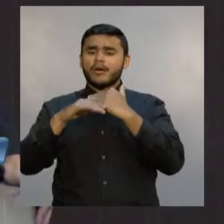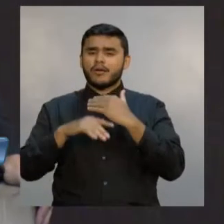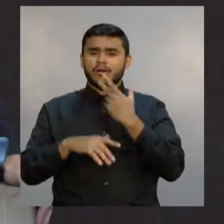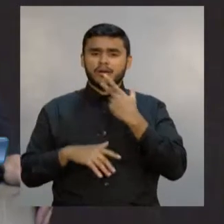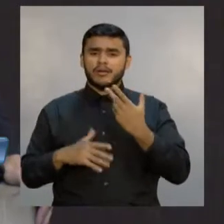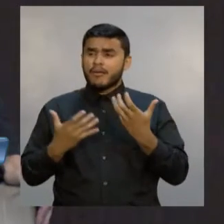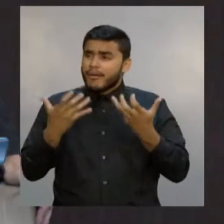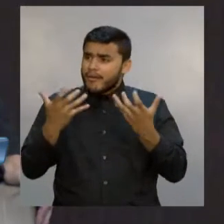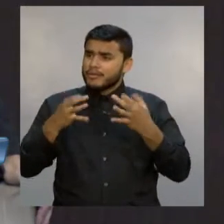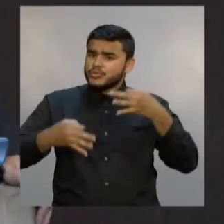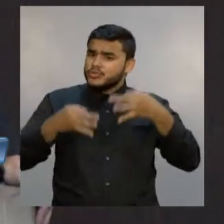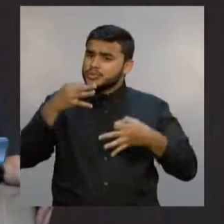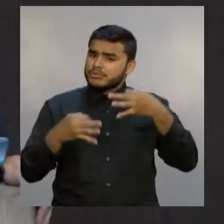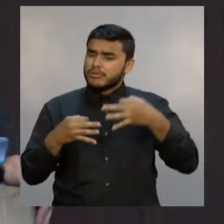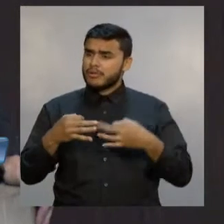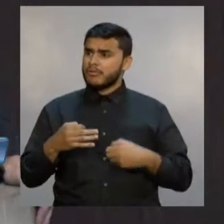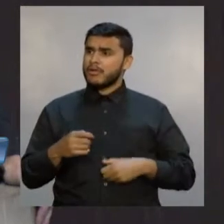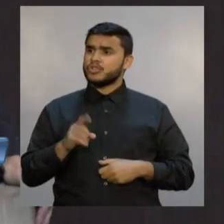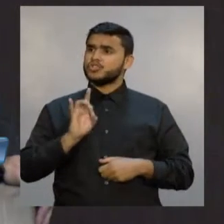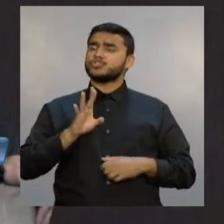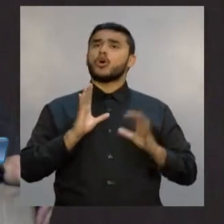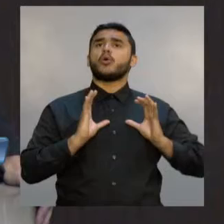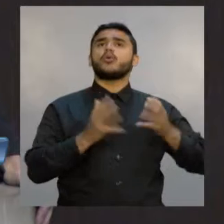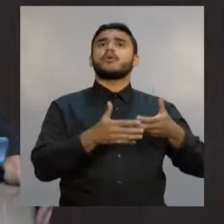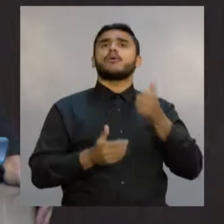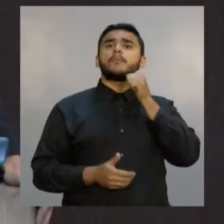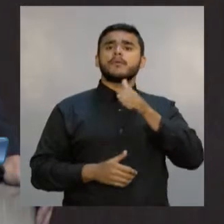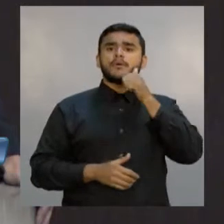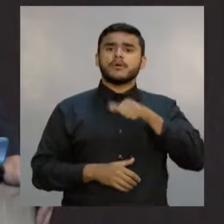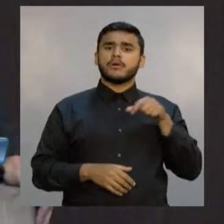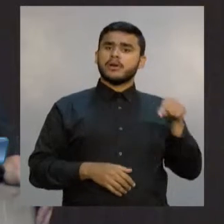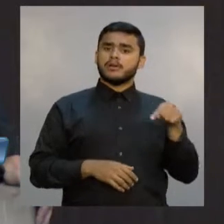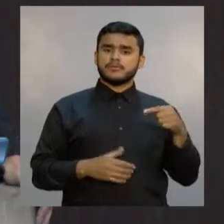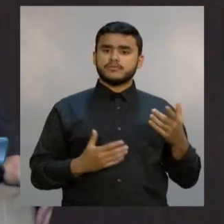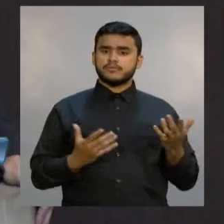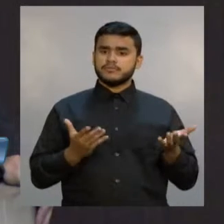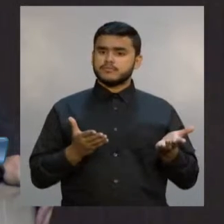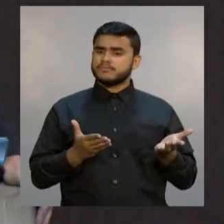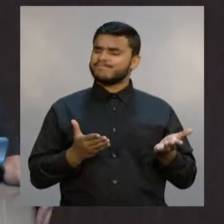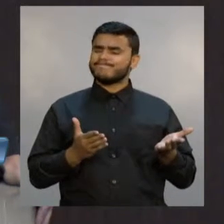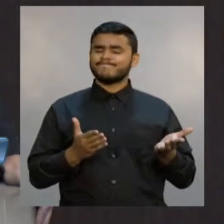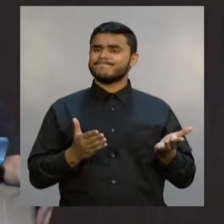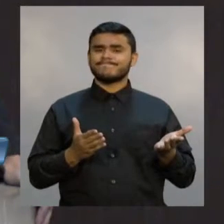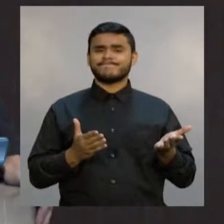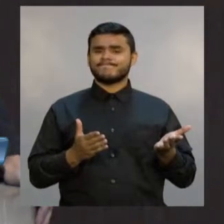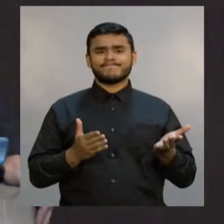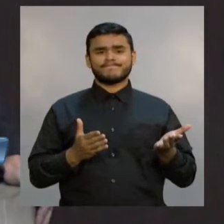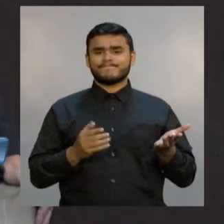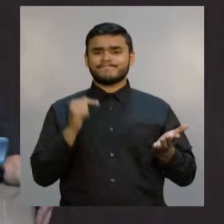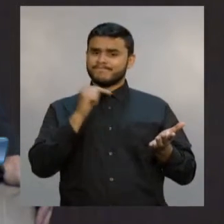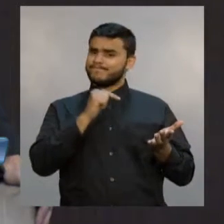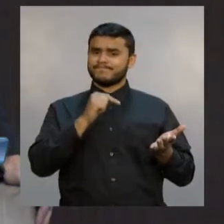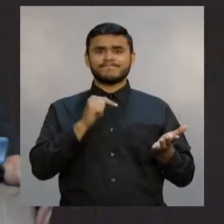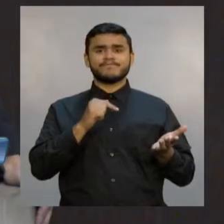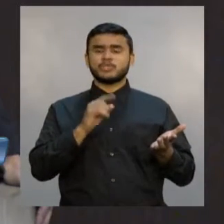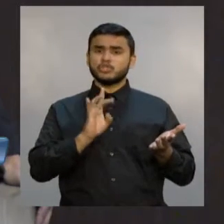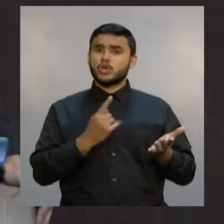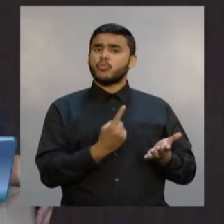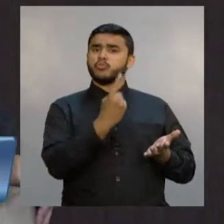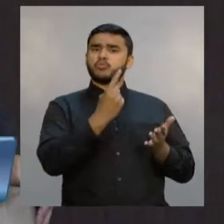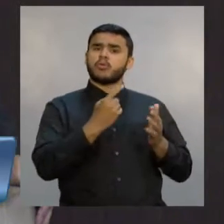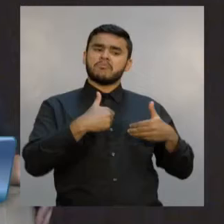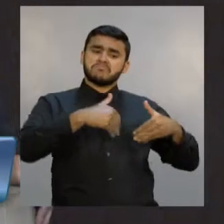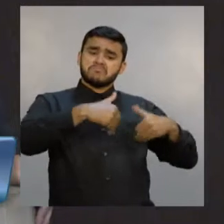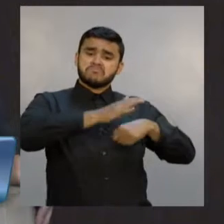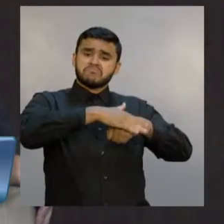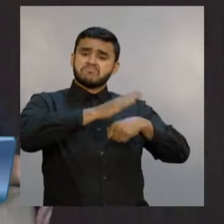pela equidade, ela seja uma luta exclusivamente das mulheres. Nós não podemos pensar que uma